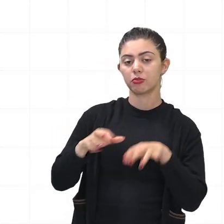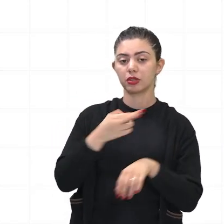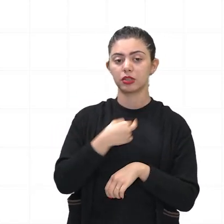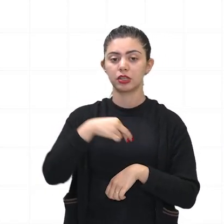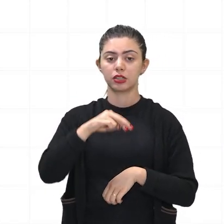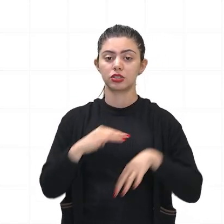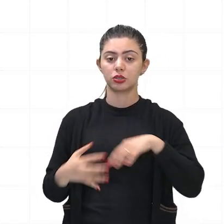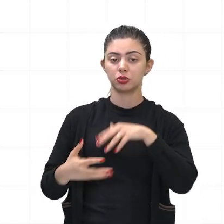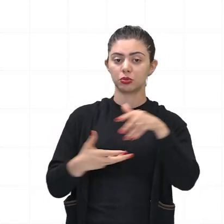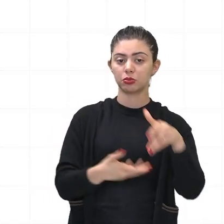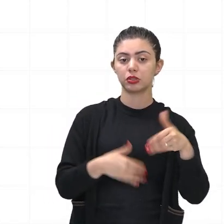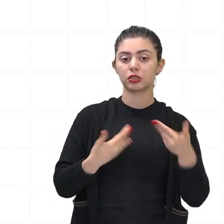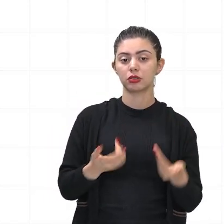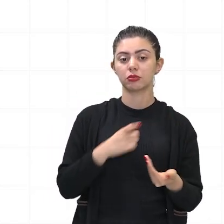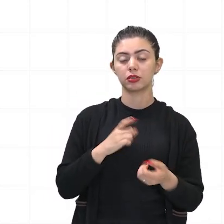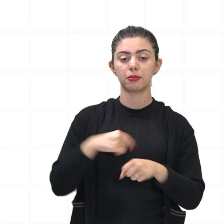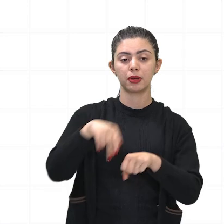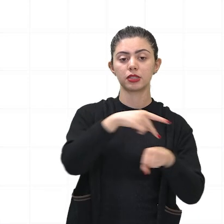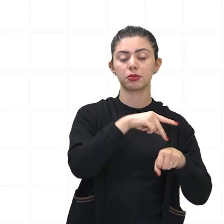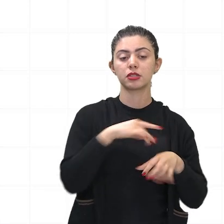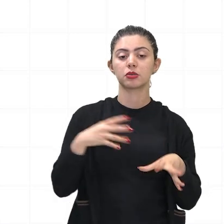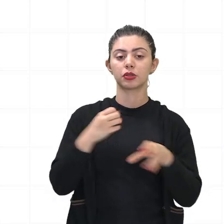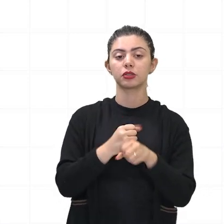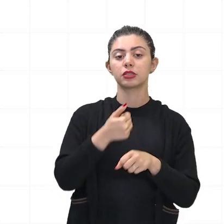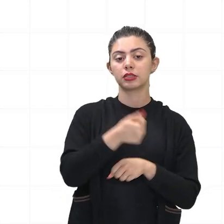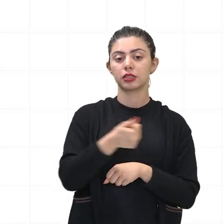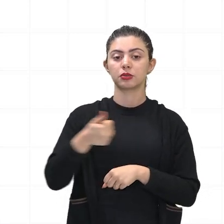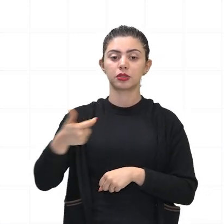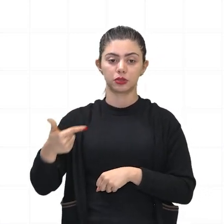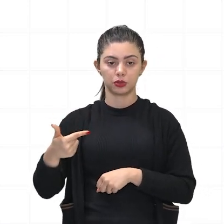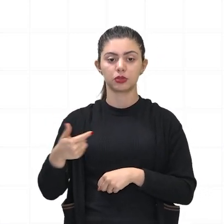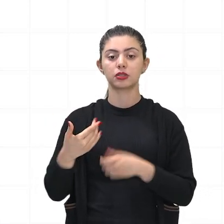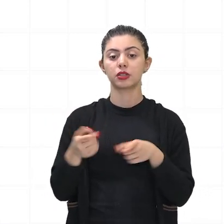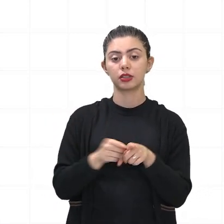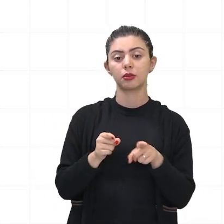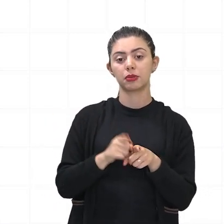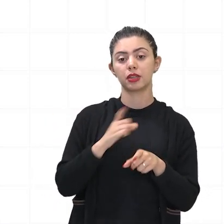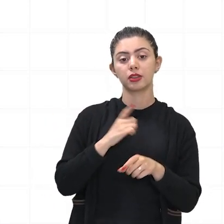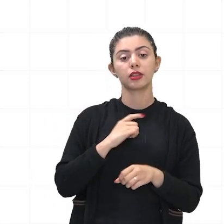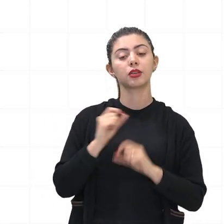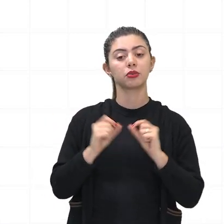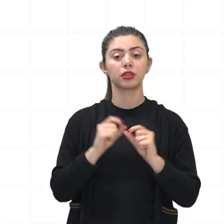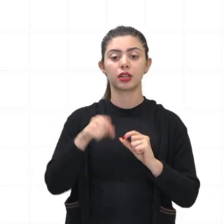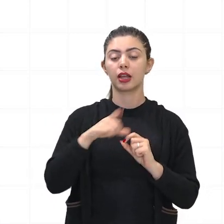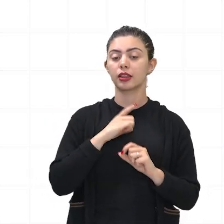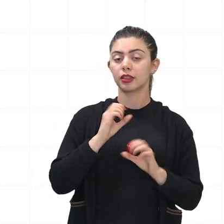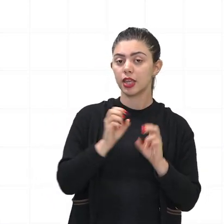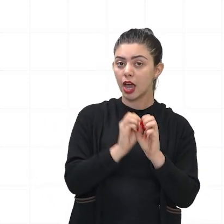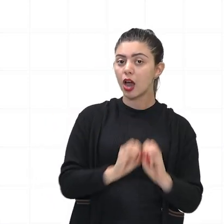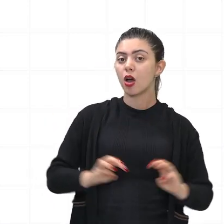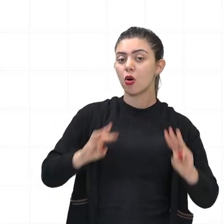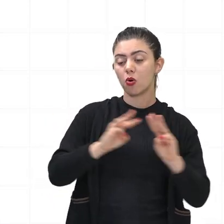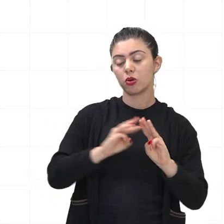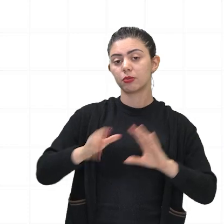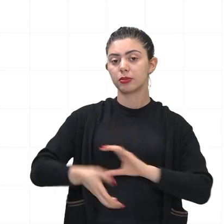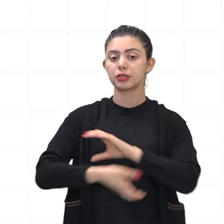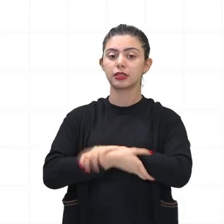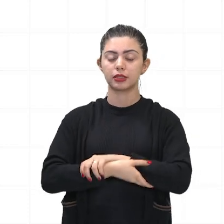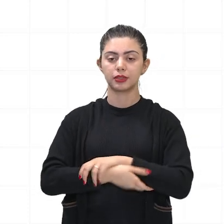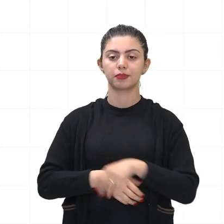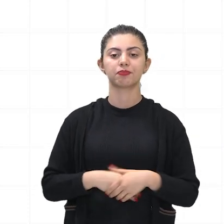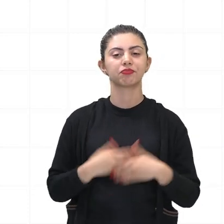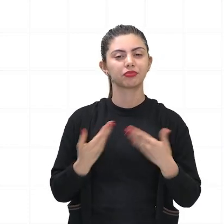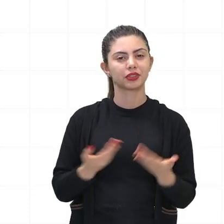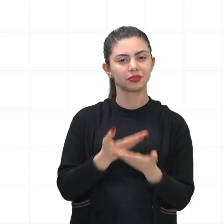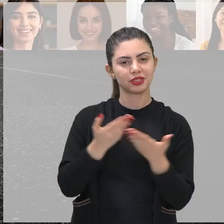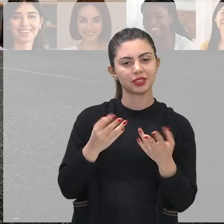interreligioso de base no mundo, com presença em 112 países, com assento inclusive no Conselho Econômico e Social da ONU. E aqui eu quero